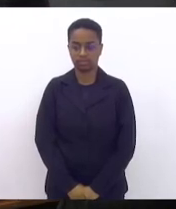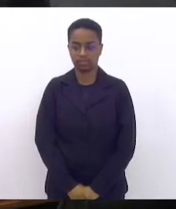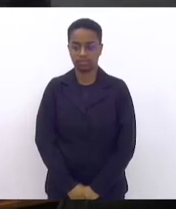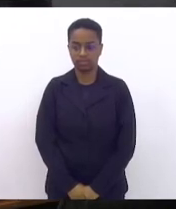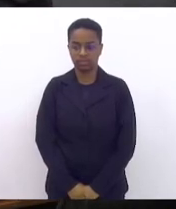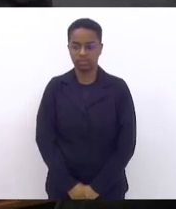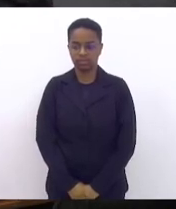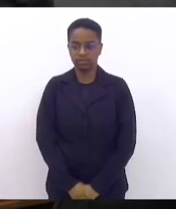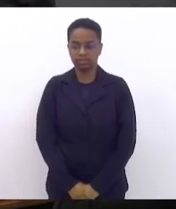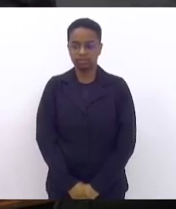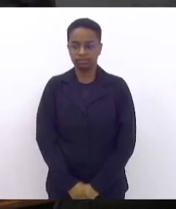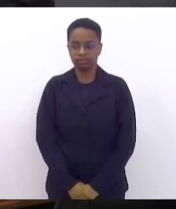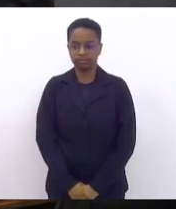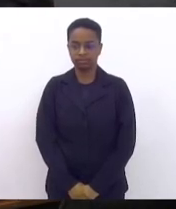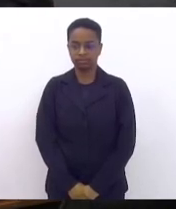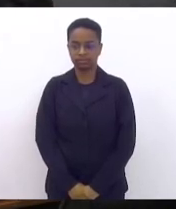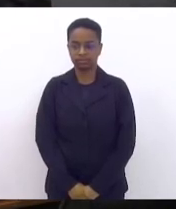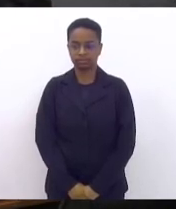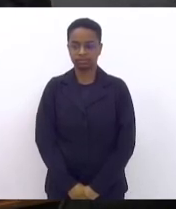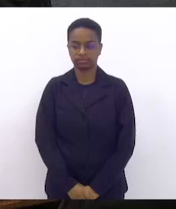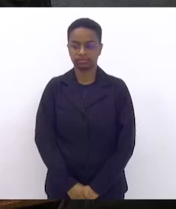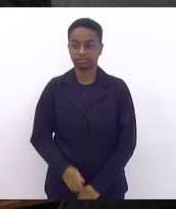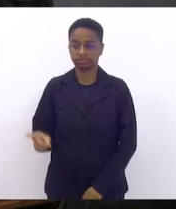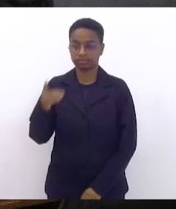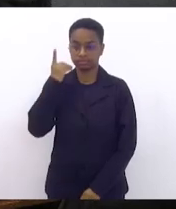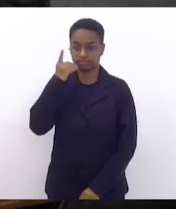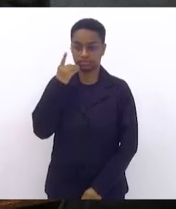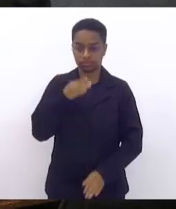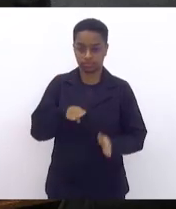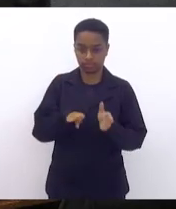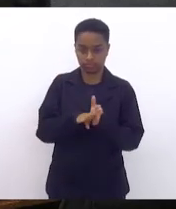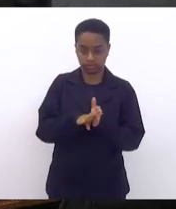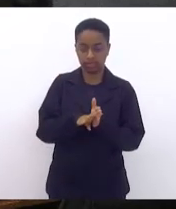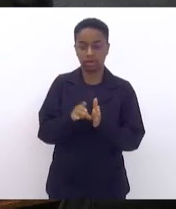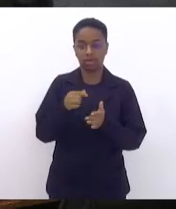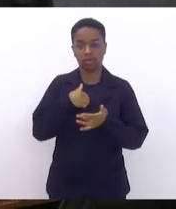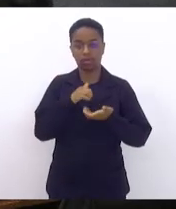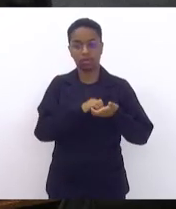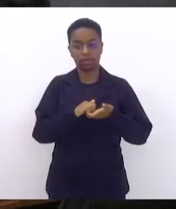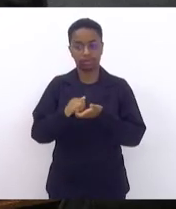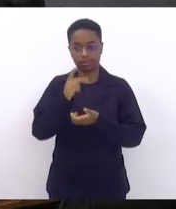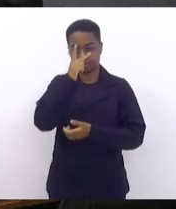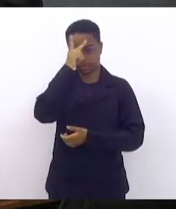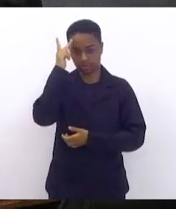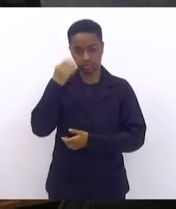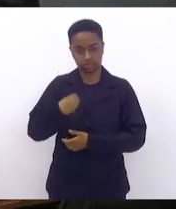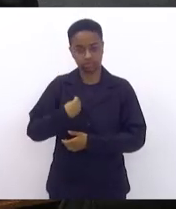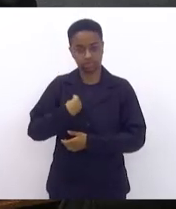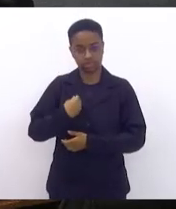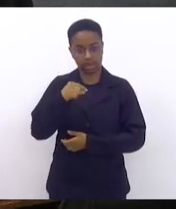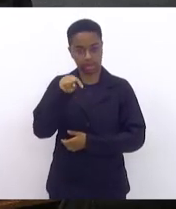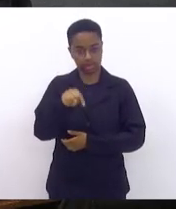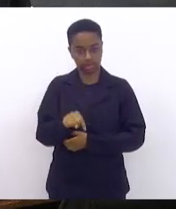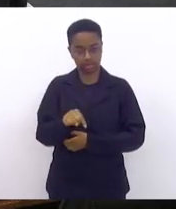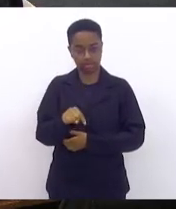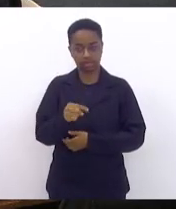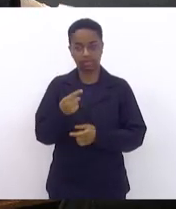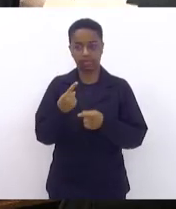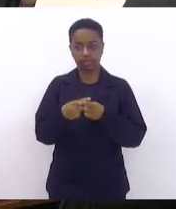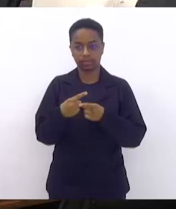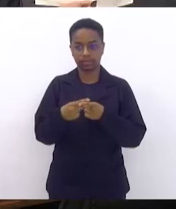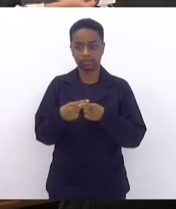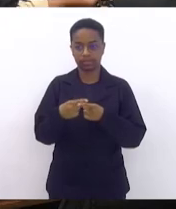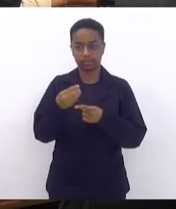quando Deputado se dirige aqui eu queria saudar as pessoas estão aqui em plenário que vem em busca